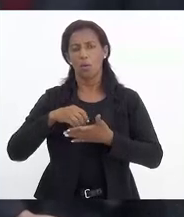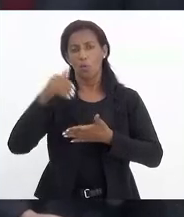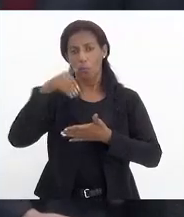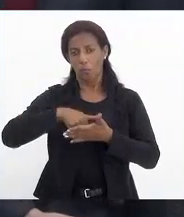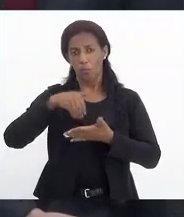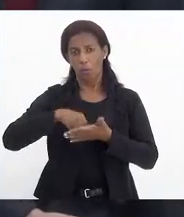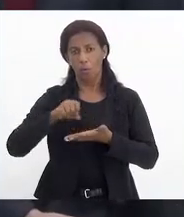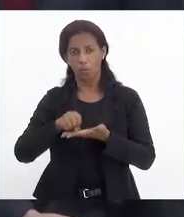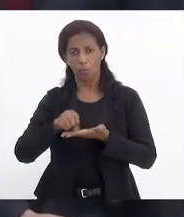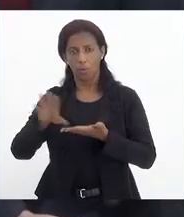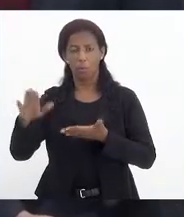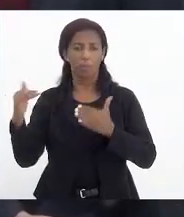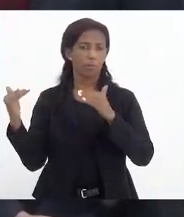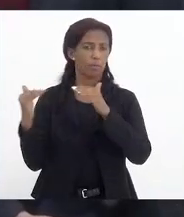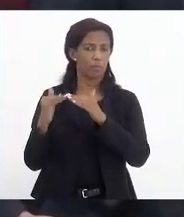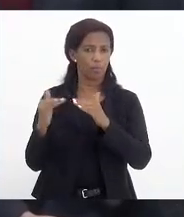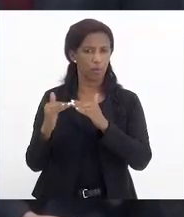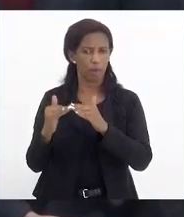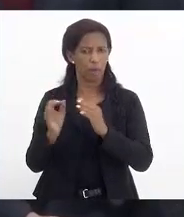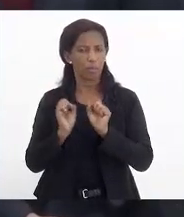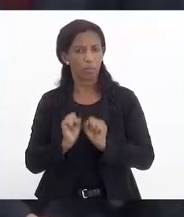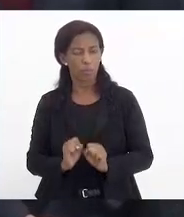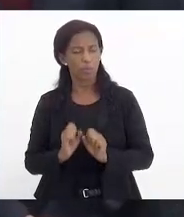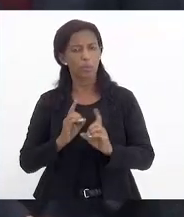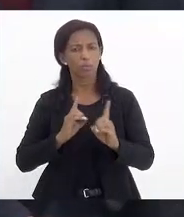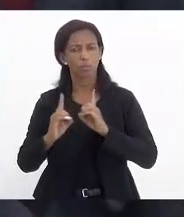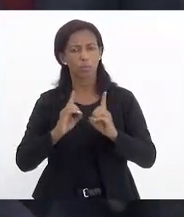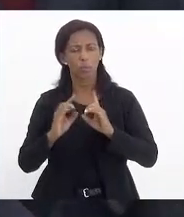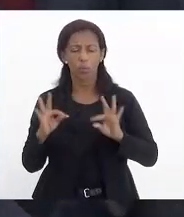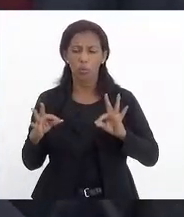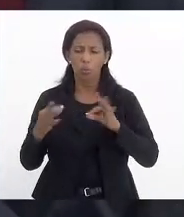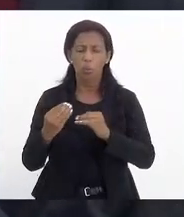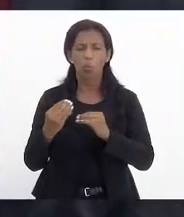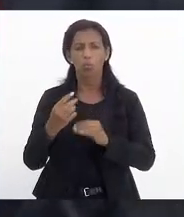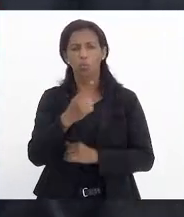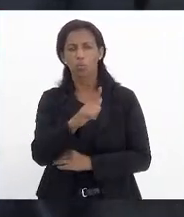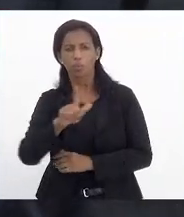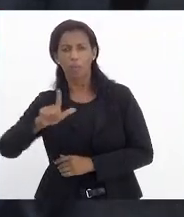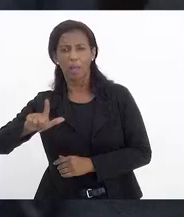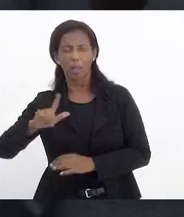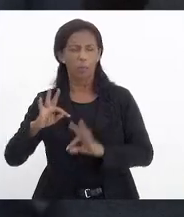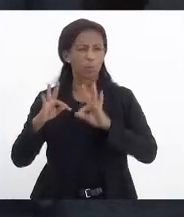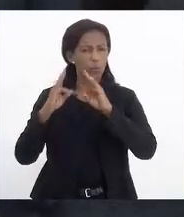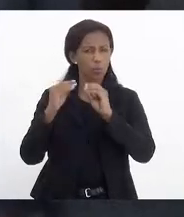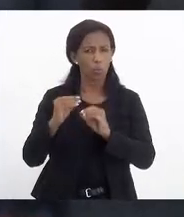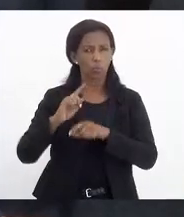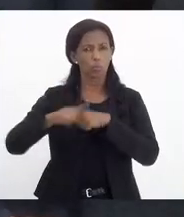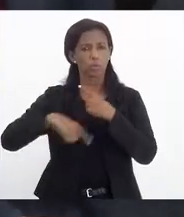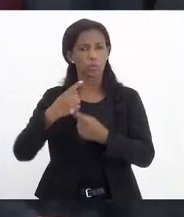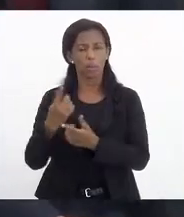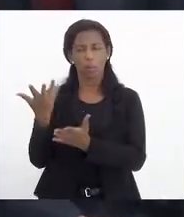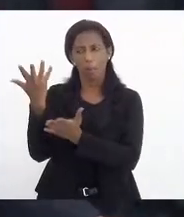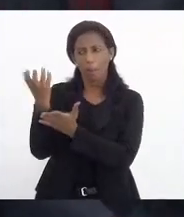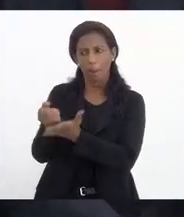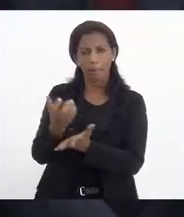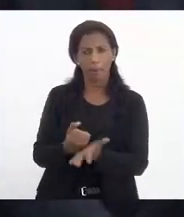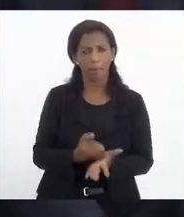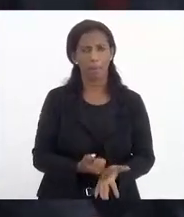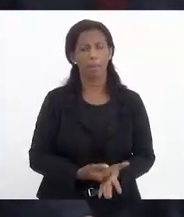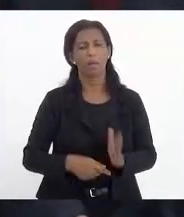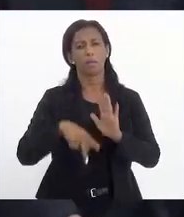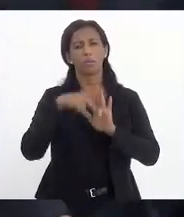favorável que nós possamos discutir todos os projetos depois de colher os pareceres